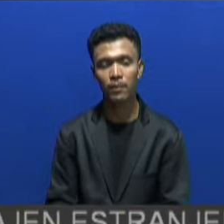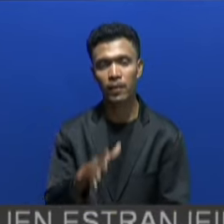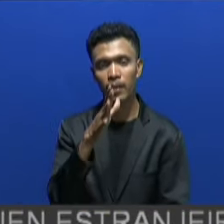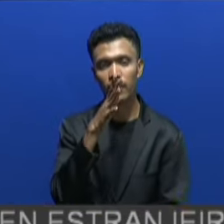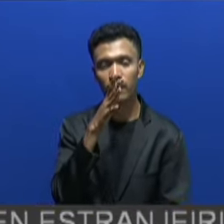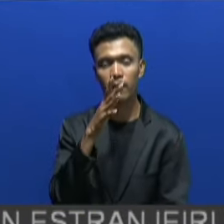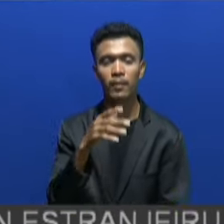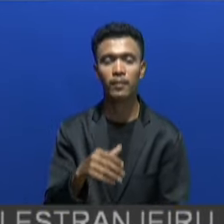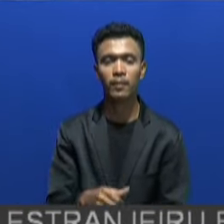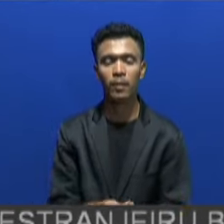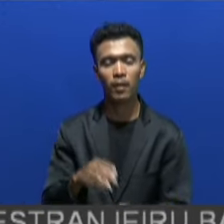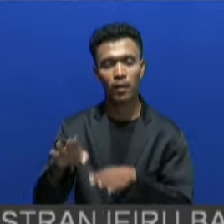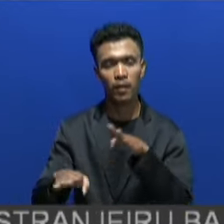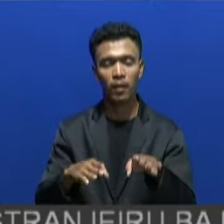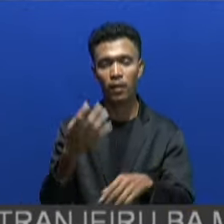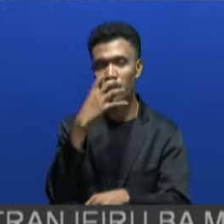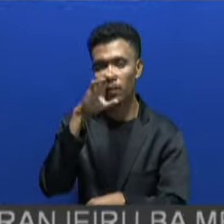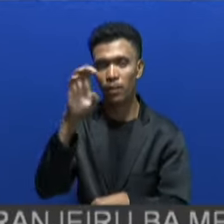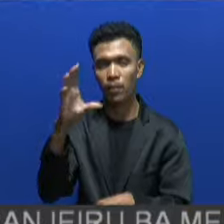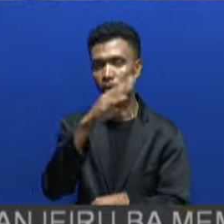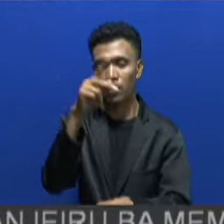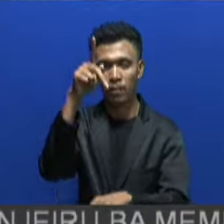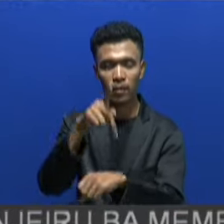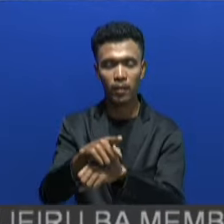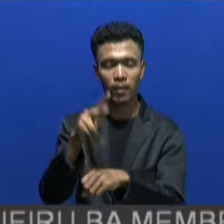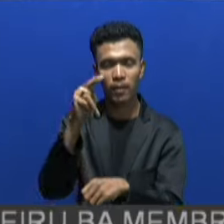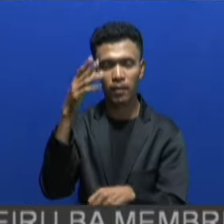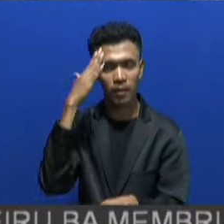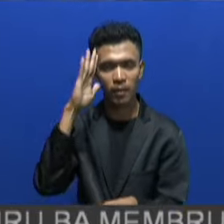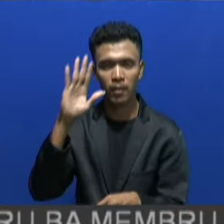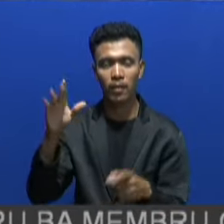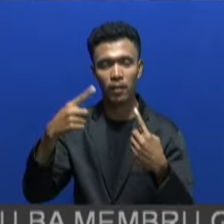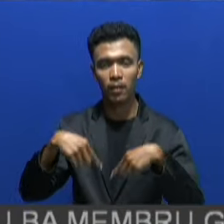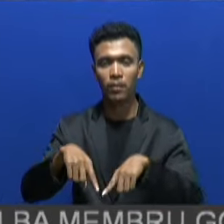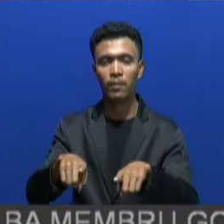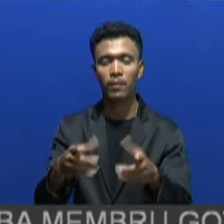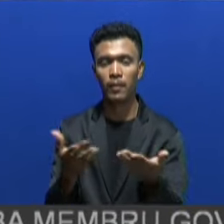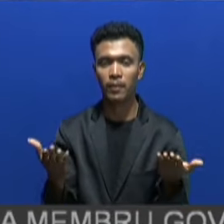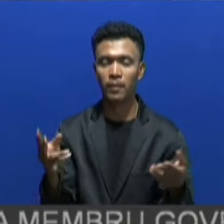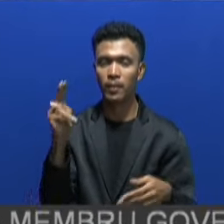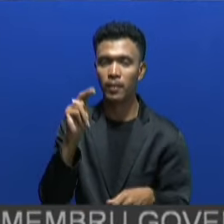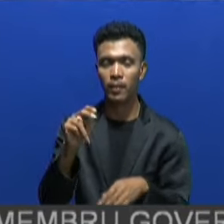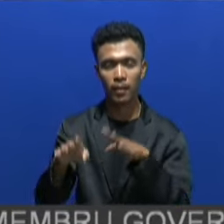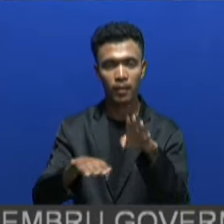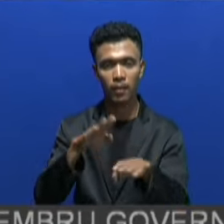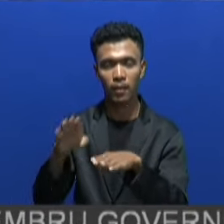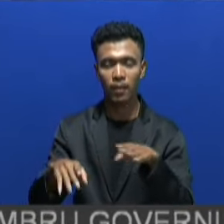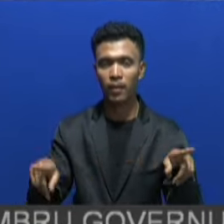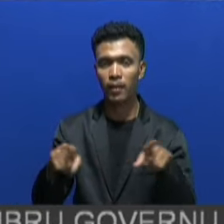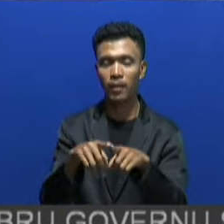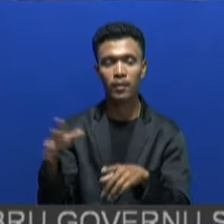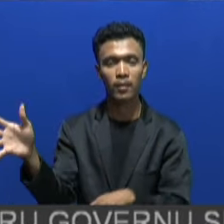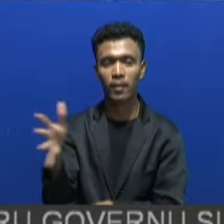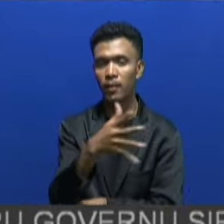Fetungne lau lorong no lau kalang nyera sikla hatene atu balos nebe nyela one hanesan